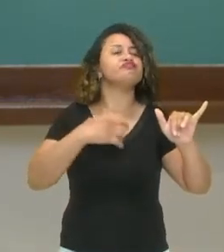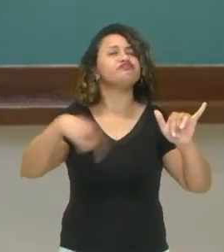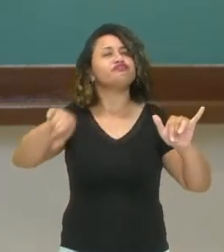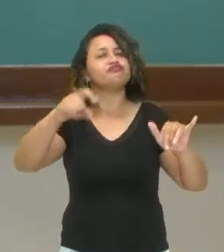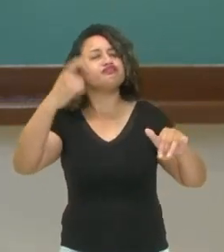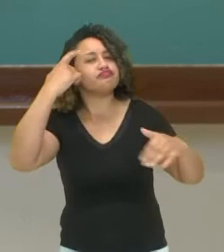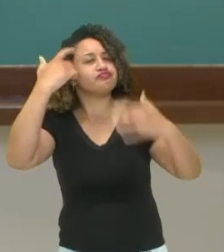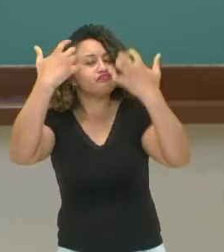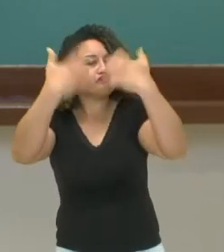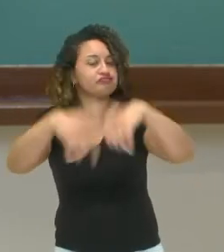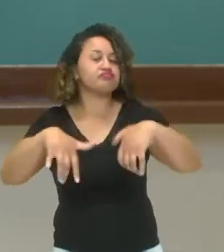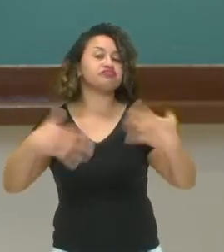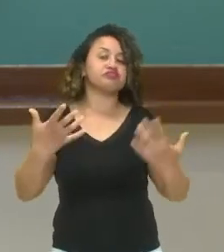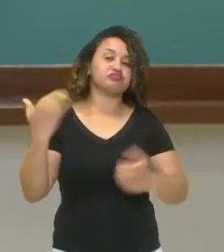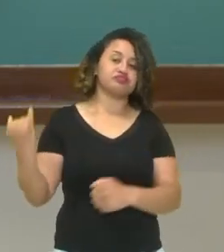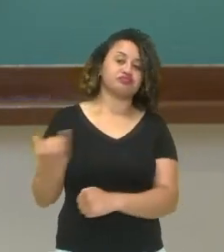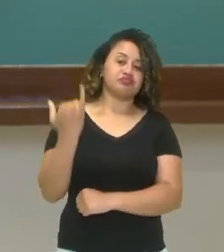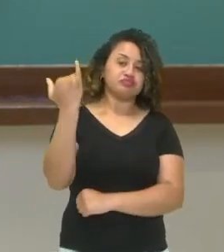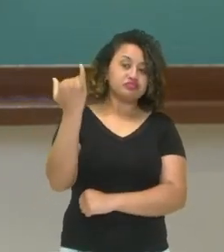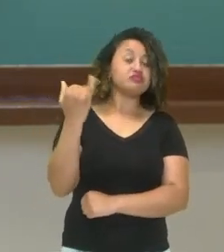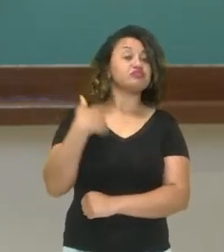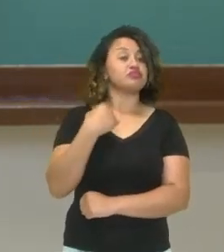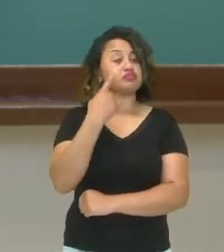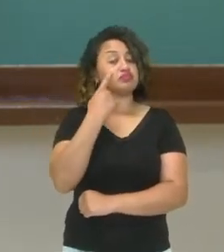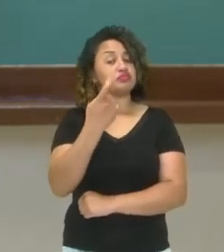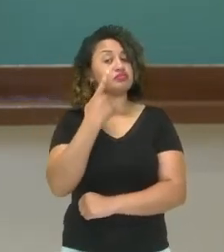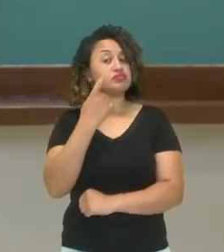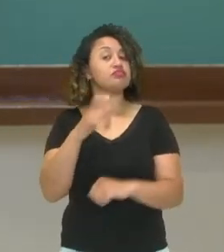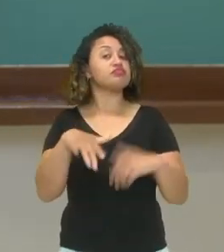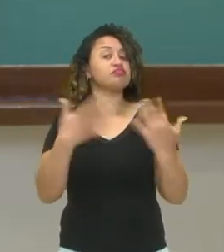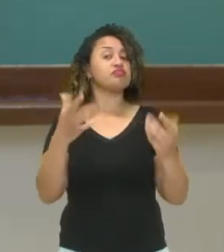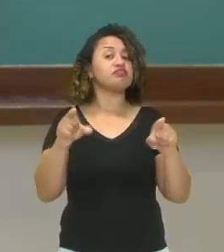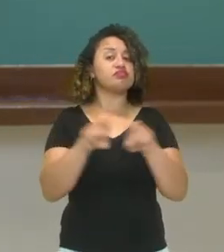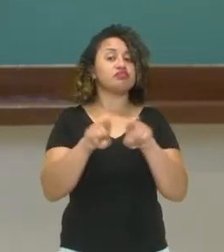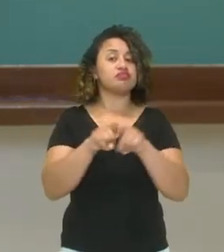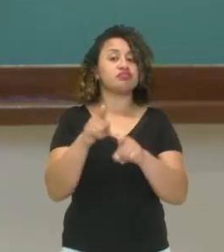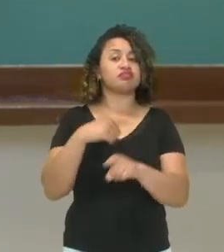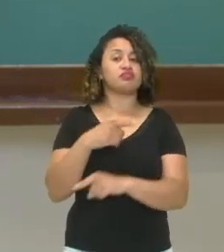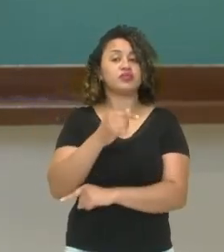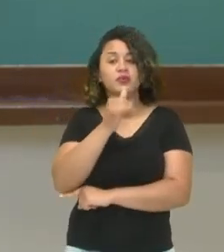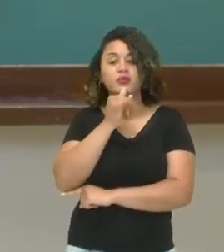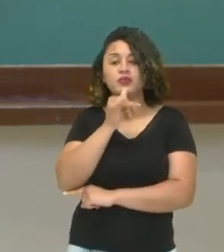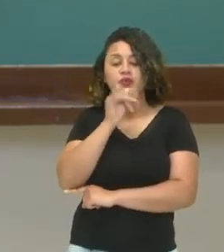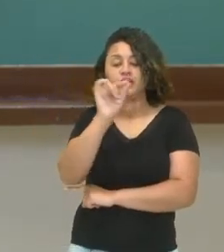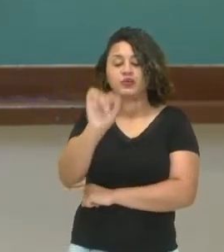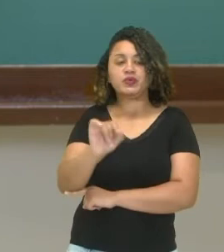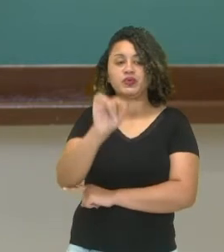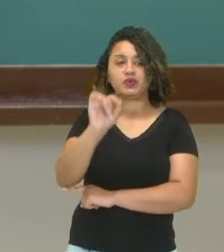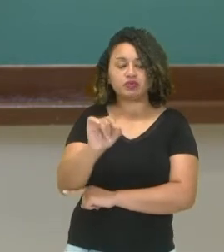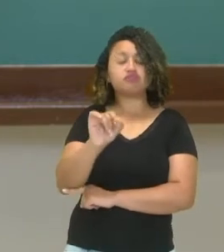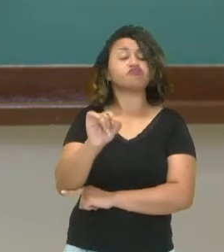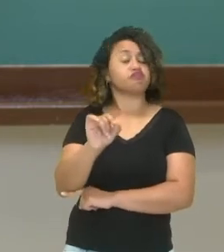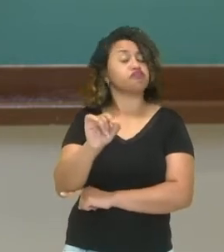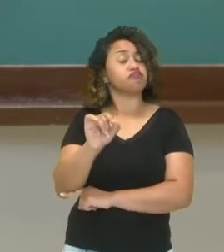Então, é muito importante, é bem interessante. A gente também tem um exemplo de Bertolt